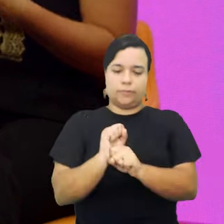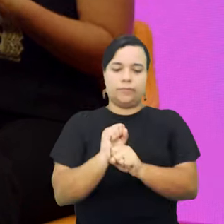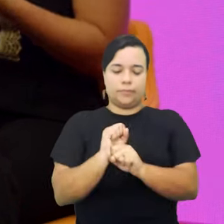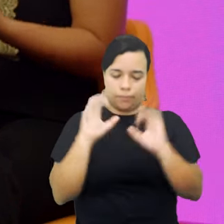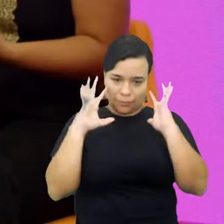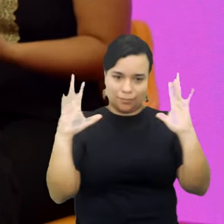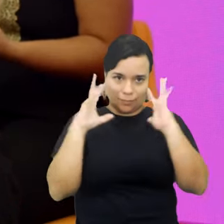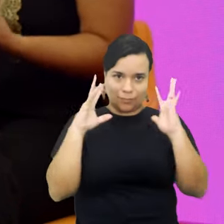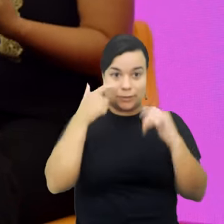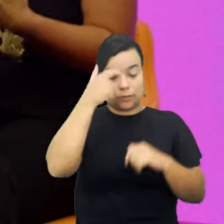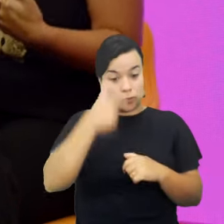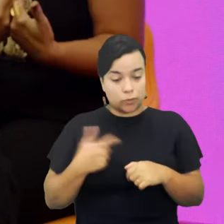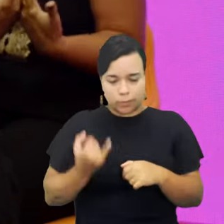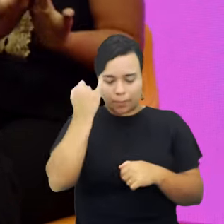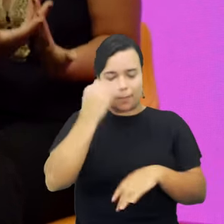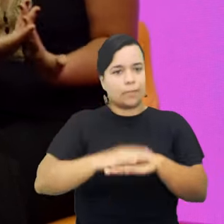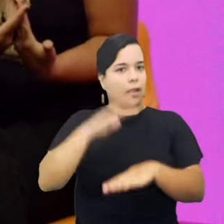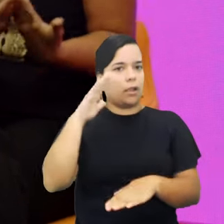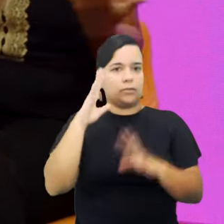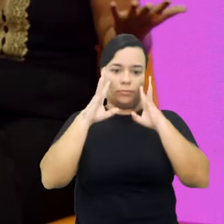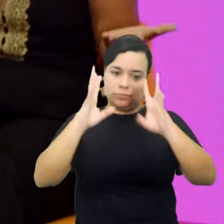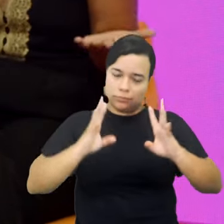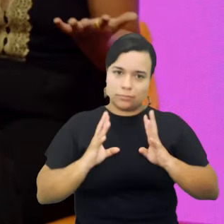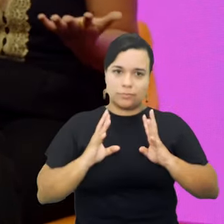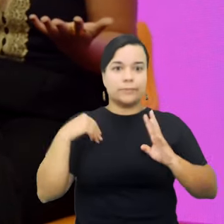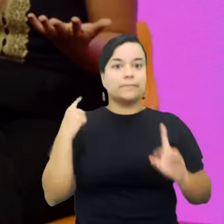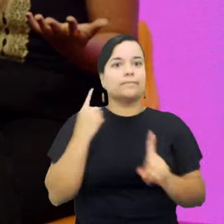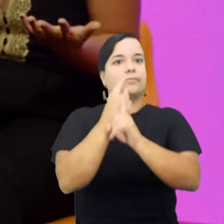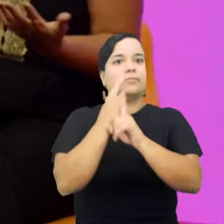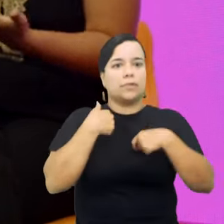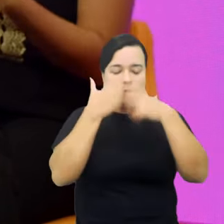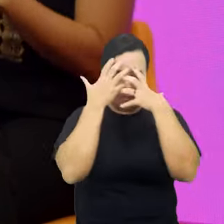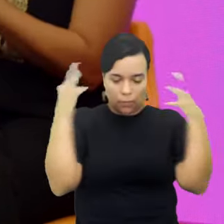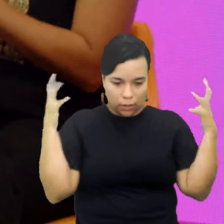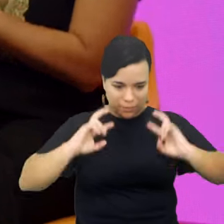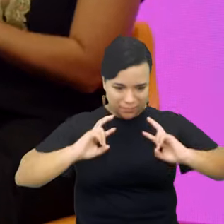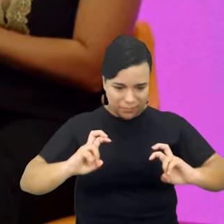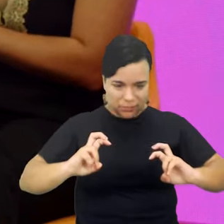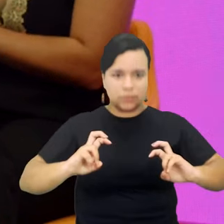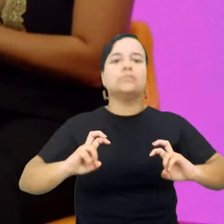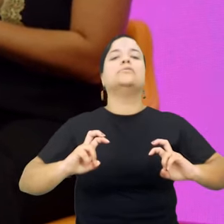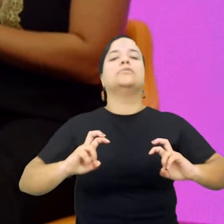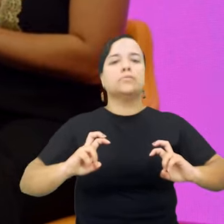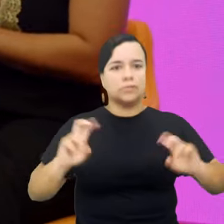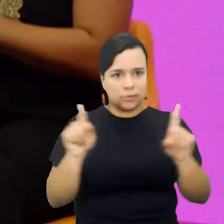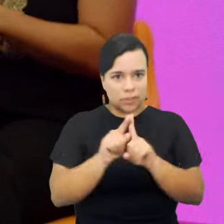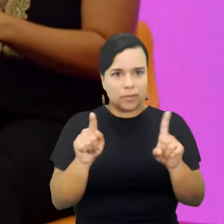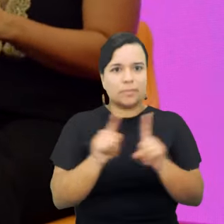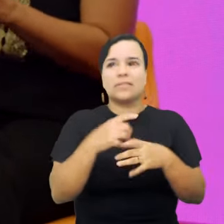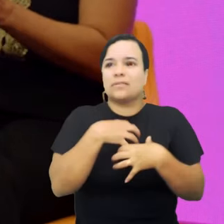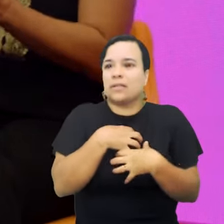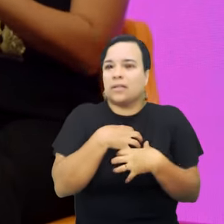sou mais importante. E aí eu também cheguei num momento de colapso total em todas as áreas, que eu também fiquei um pouco sem escolha,